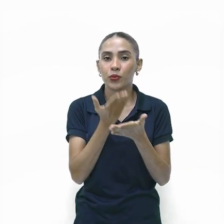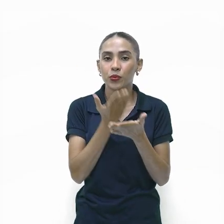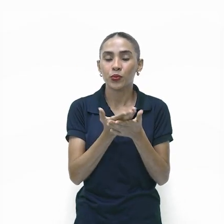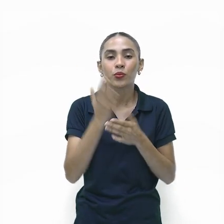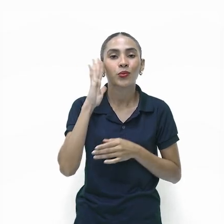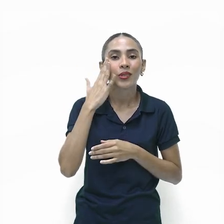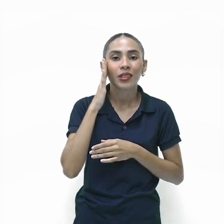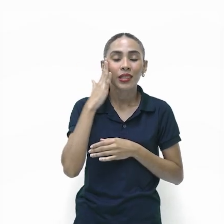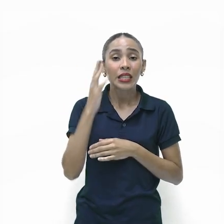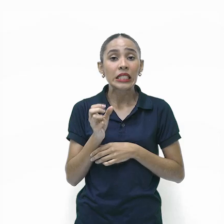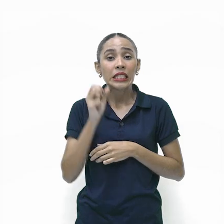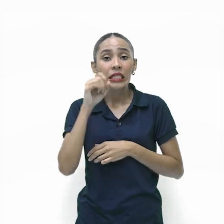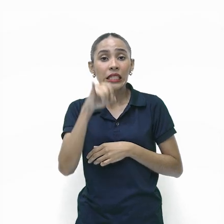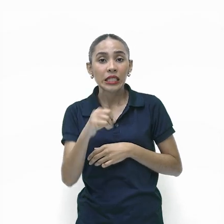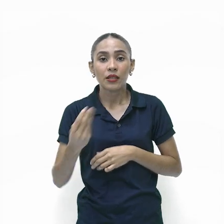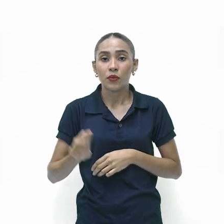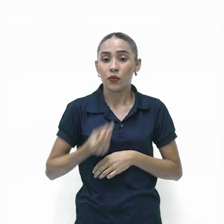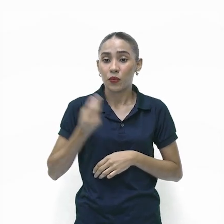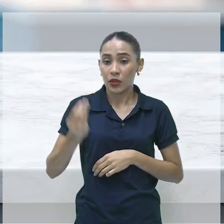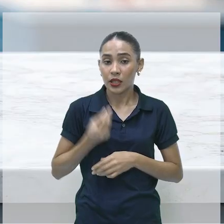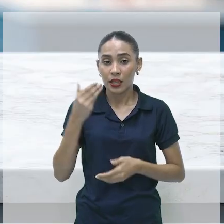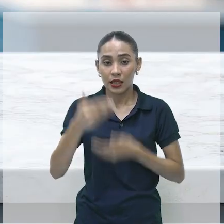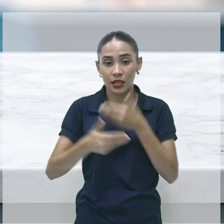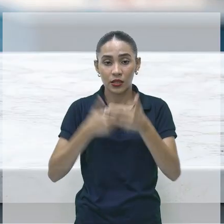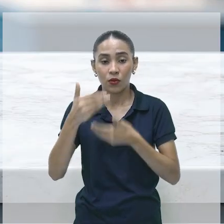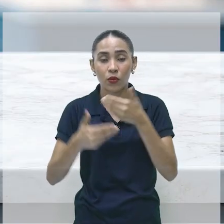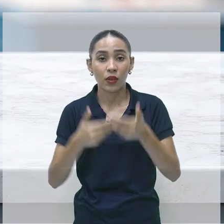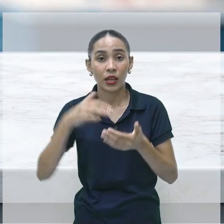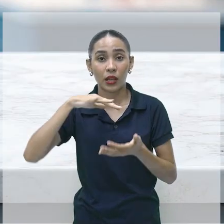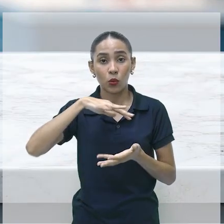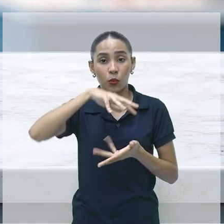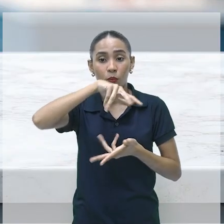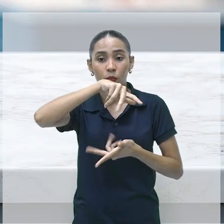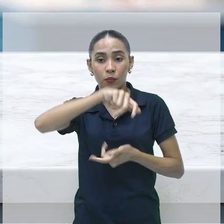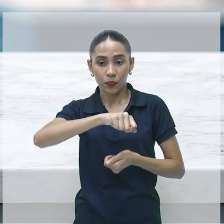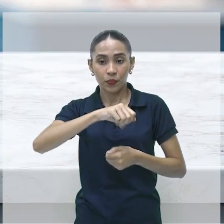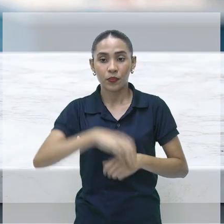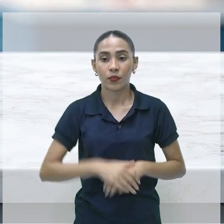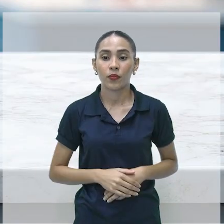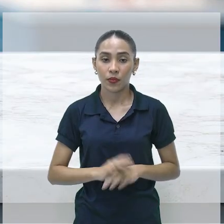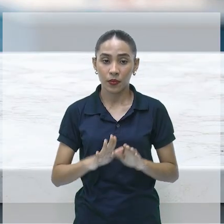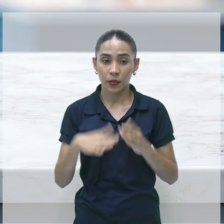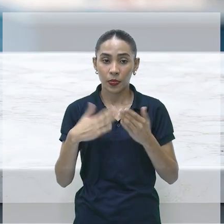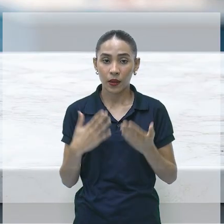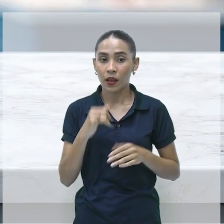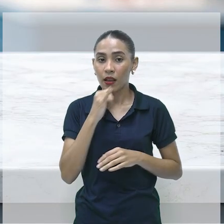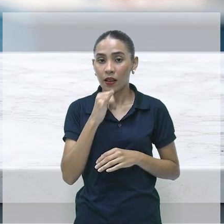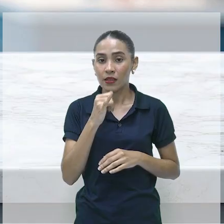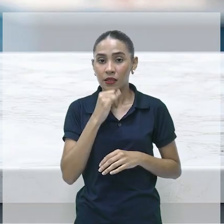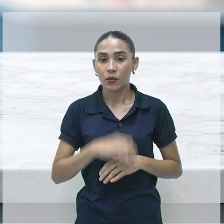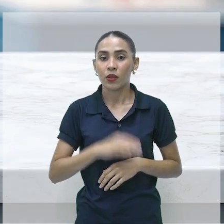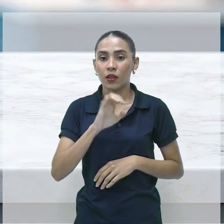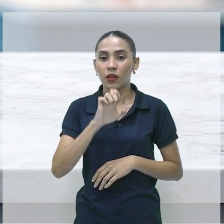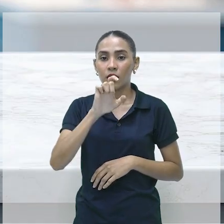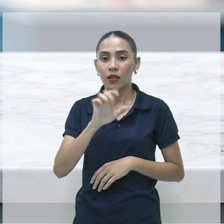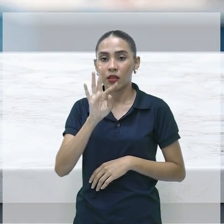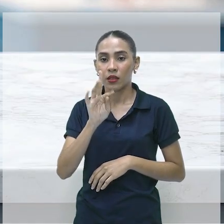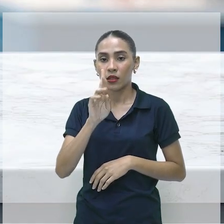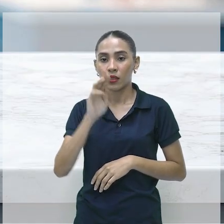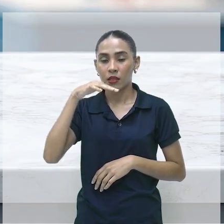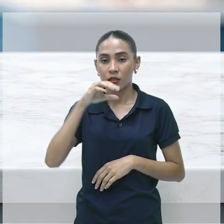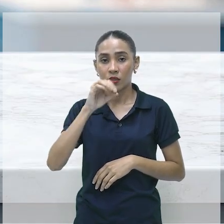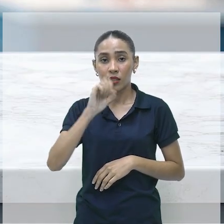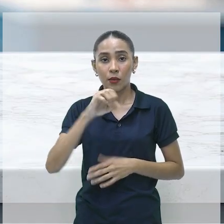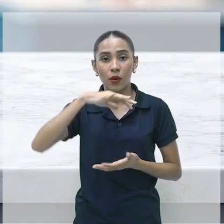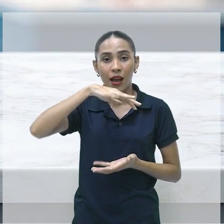o estudo para entender se a vida vai se desenvolver naquele planeta? Através do estudo dos extremos da Terra, né?